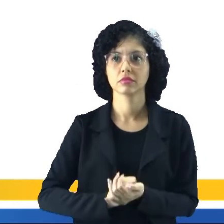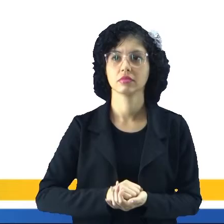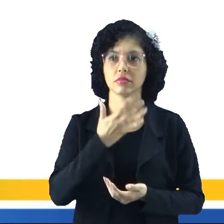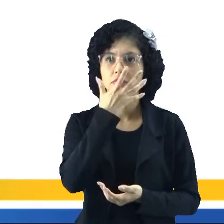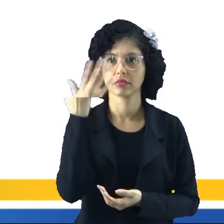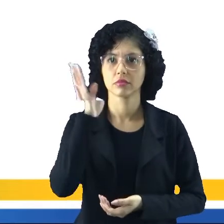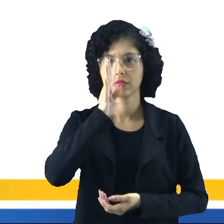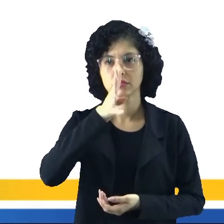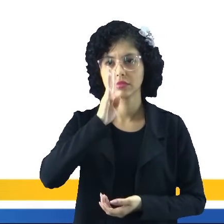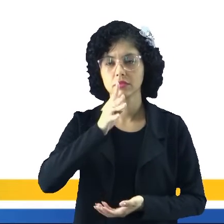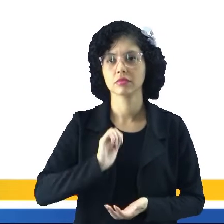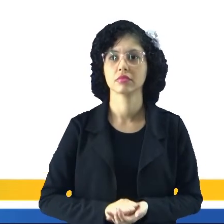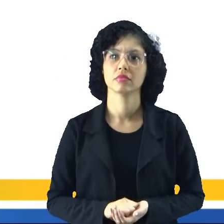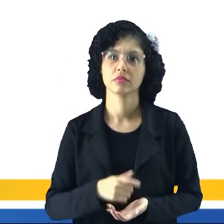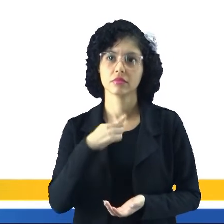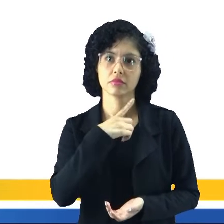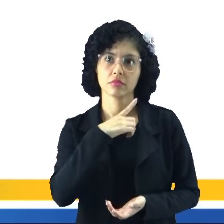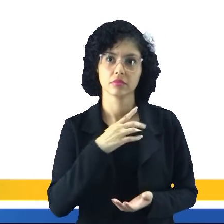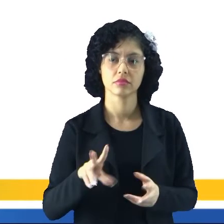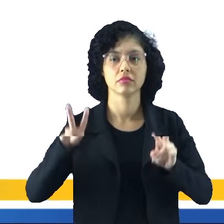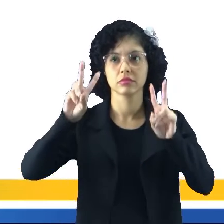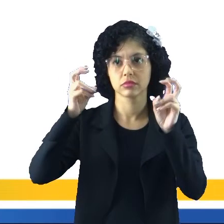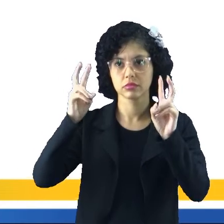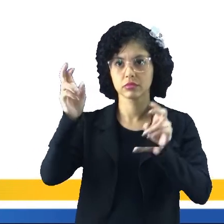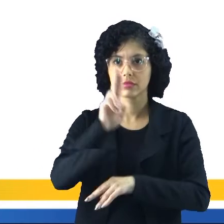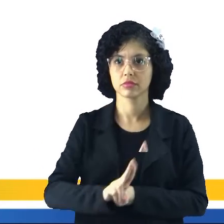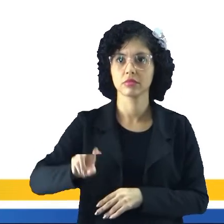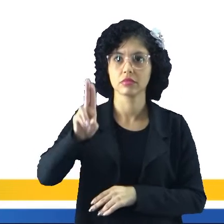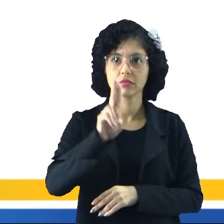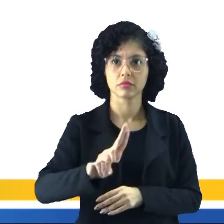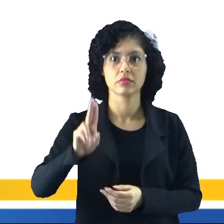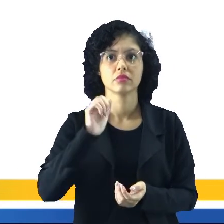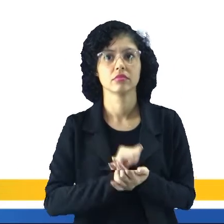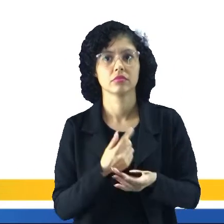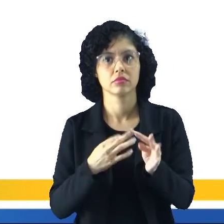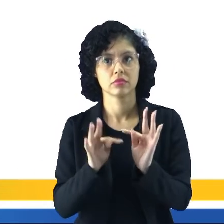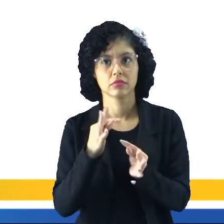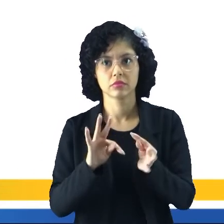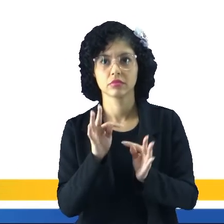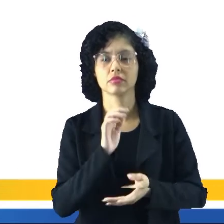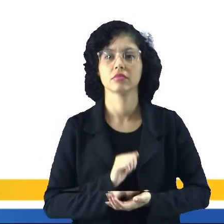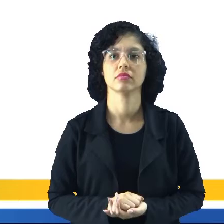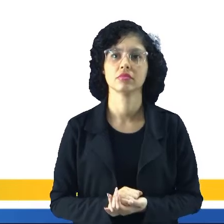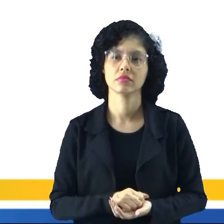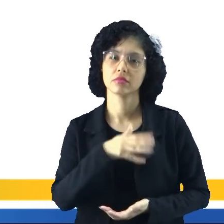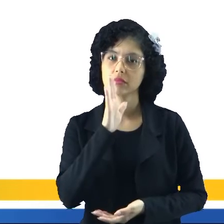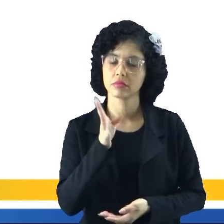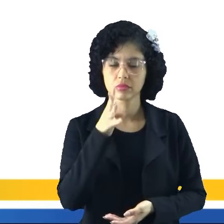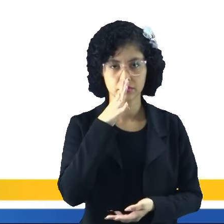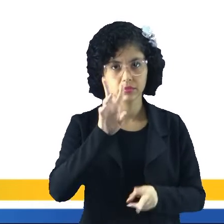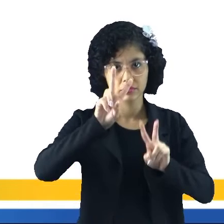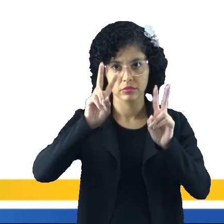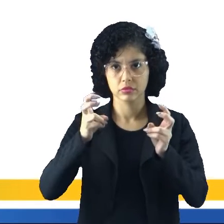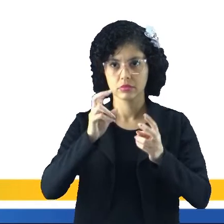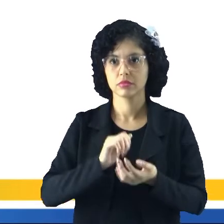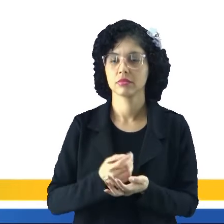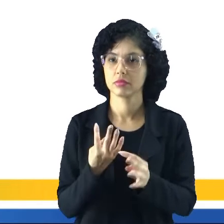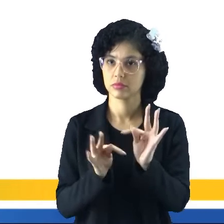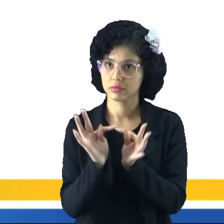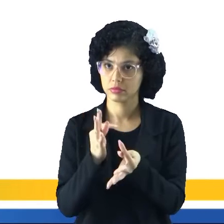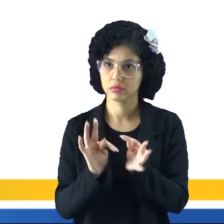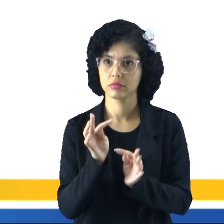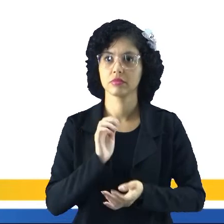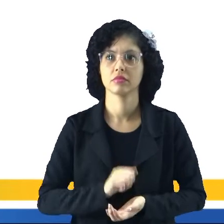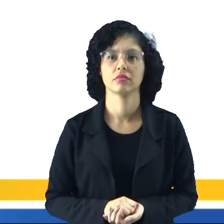humorístico e crítico. Ao abordar o tema do uso da tecnologia, né, então nós já estamos vendo aí o tema, tecnologia, o uso